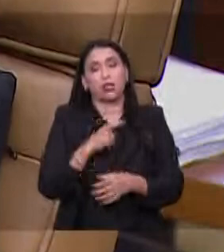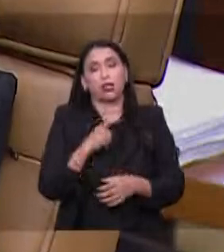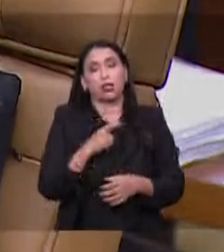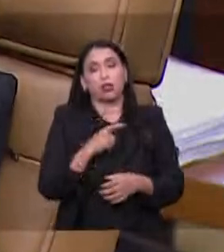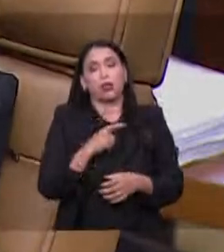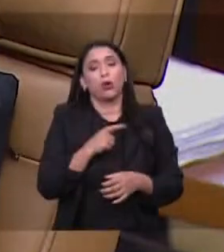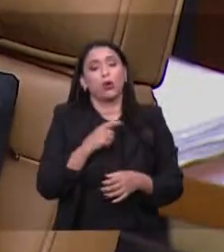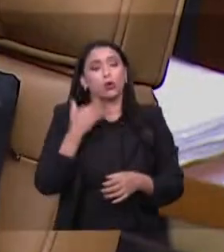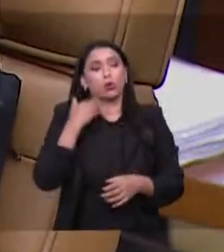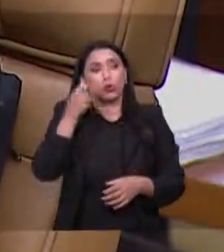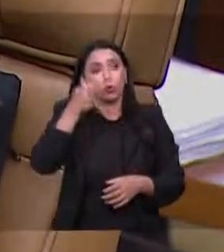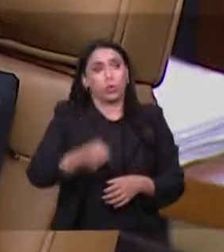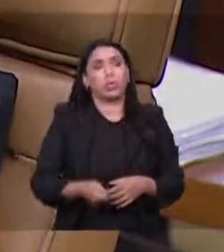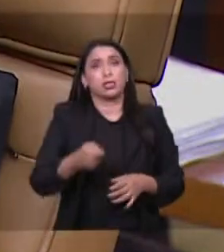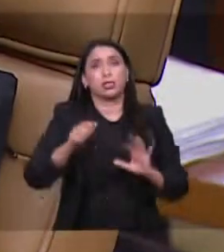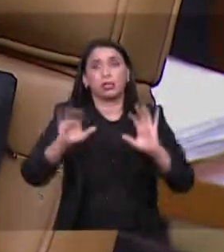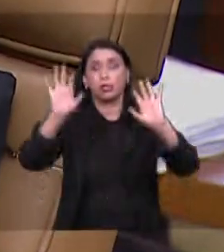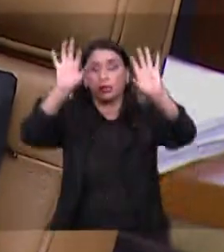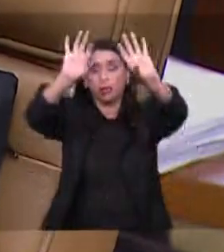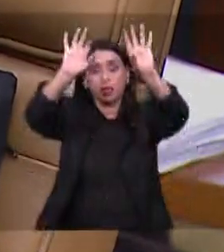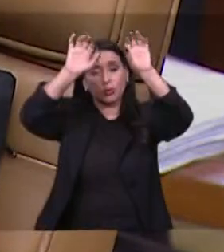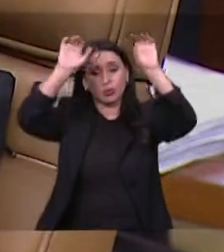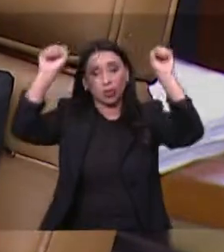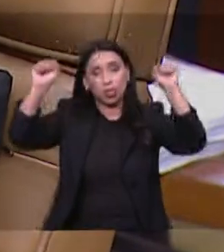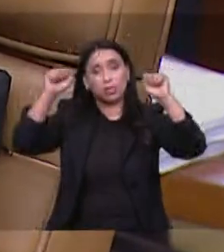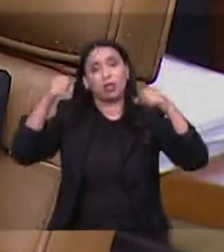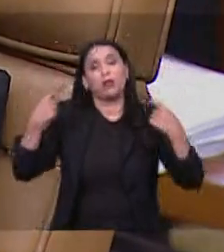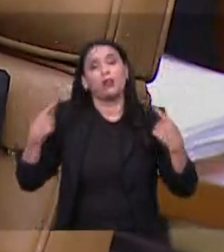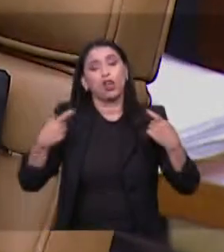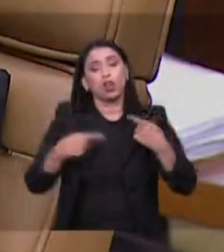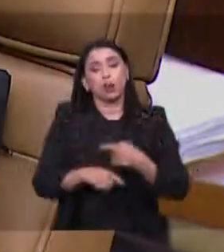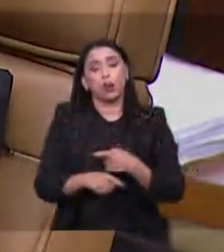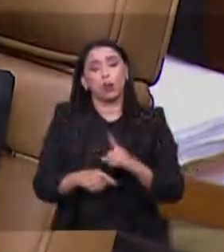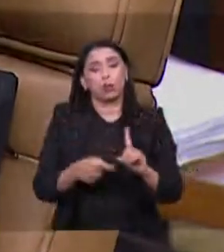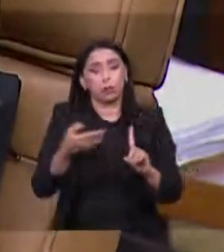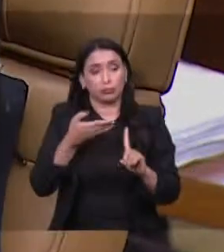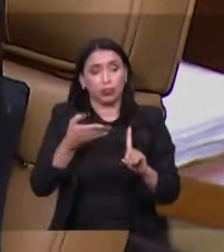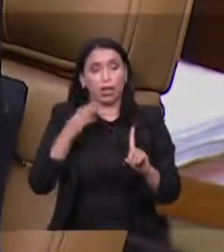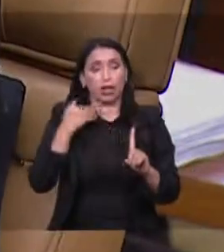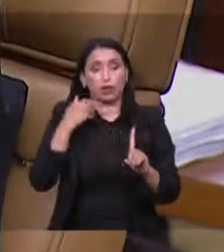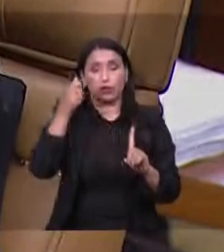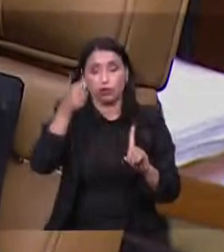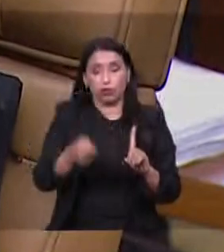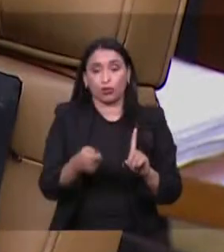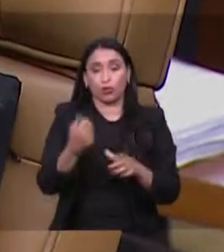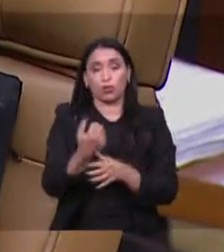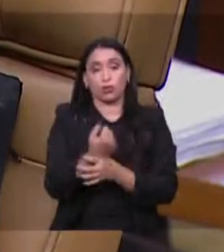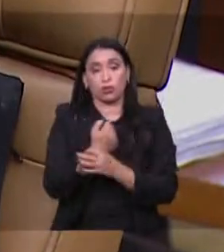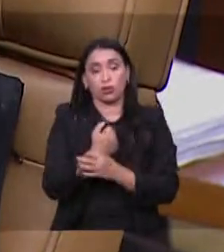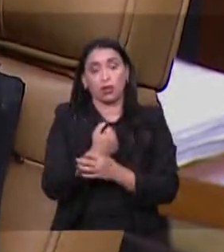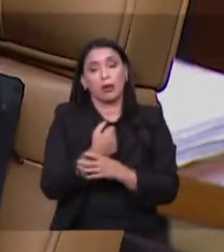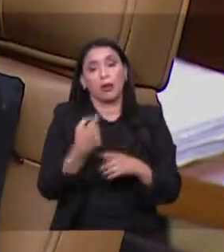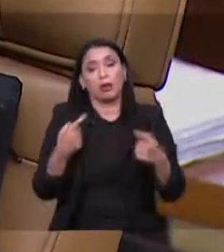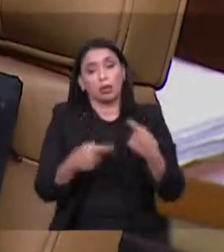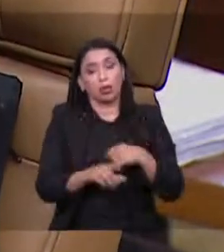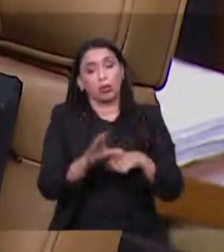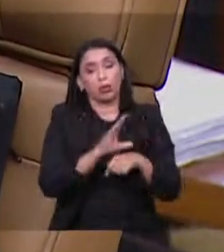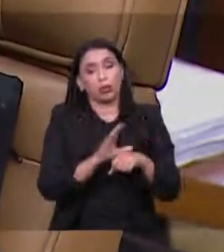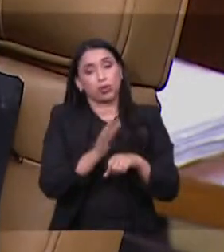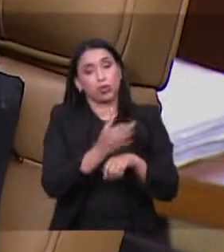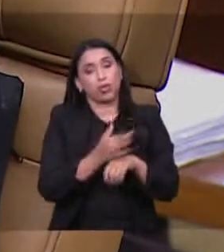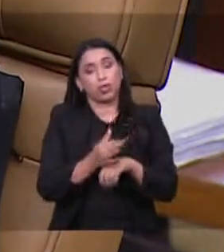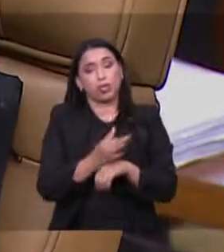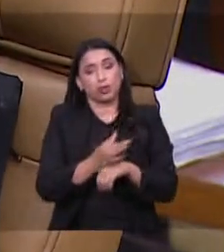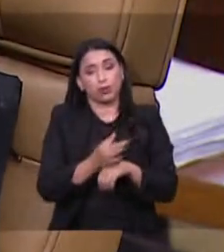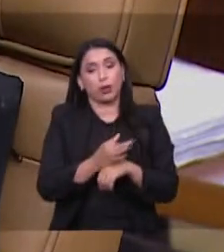os tribunais. Então, eu me coloquei contra a criação dessa figura, por inconstitucionalidade formal e por essas